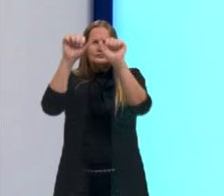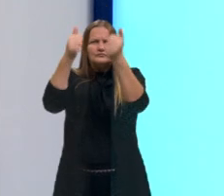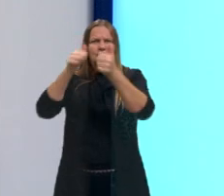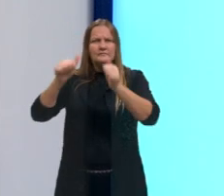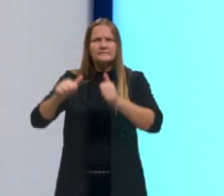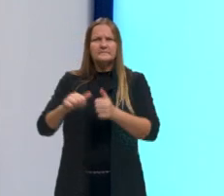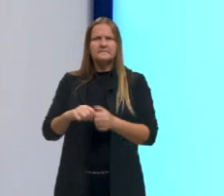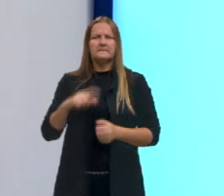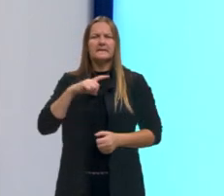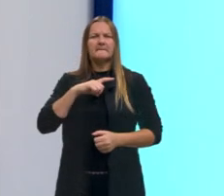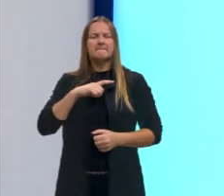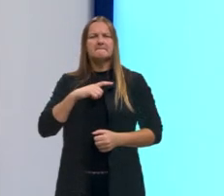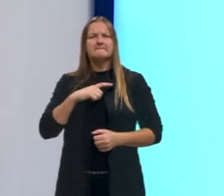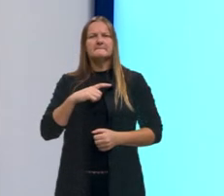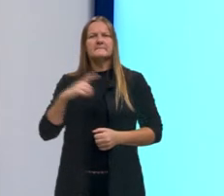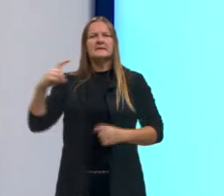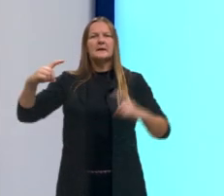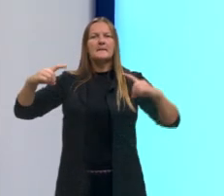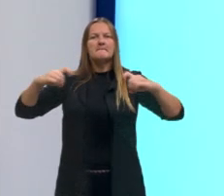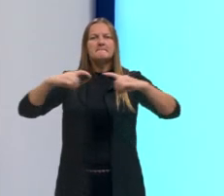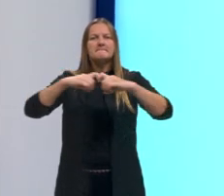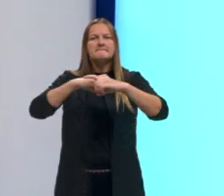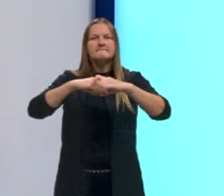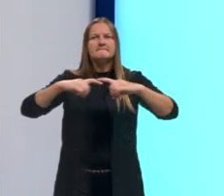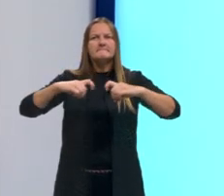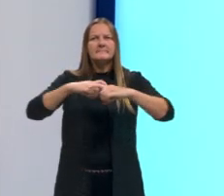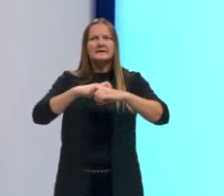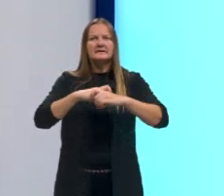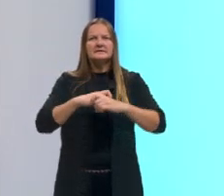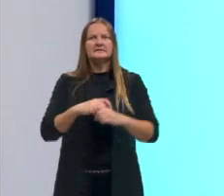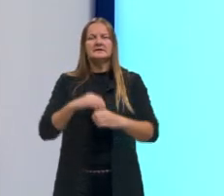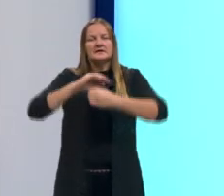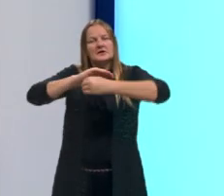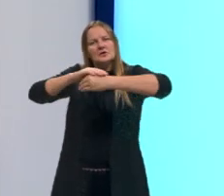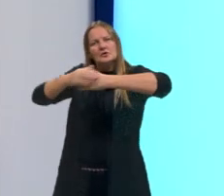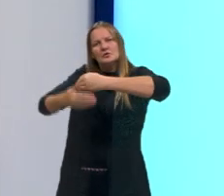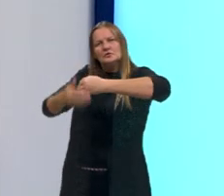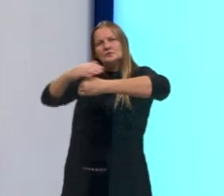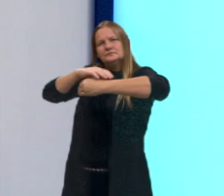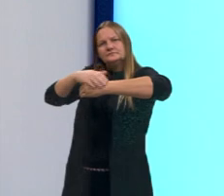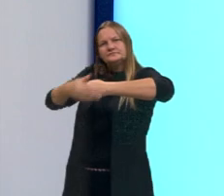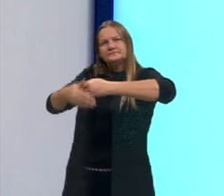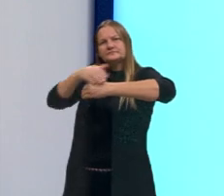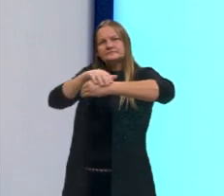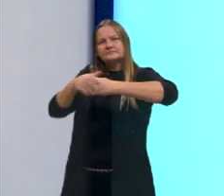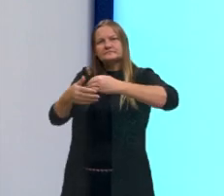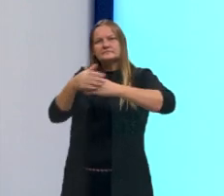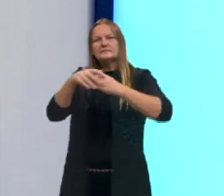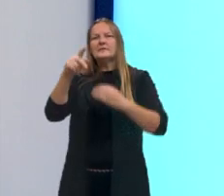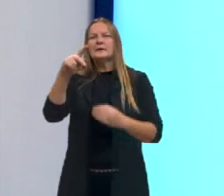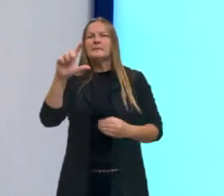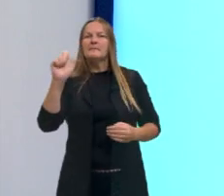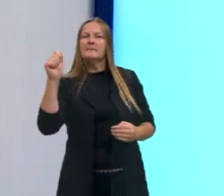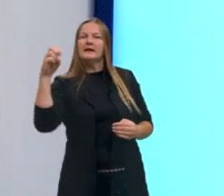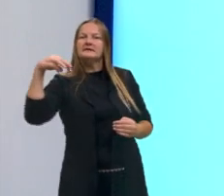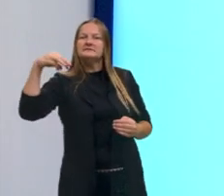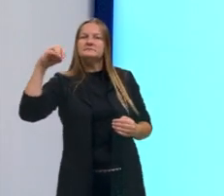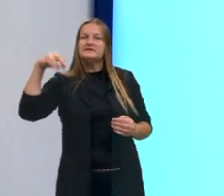nós vemos basicamente uma bactéria com parede celular plasmídeo